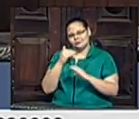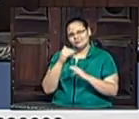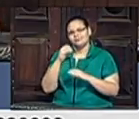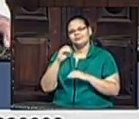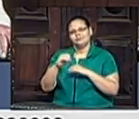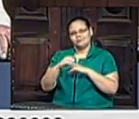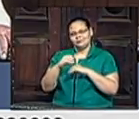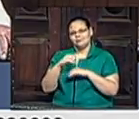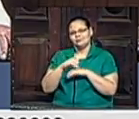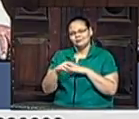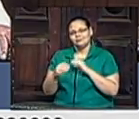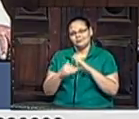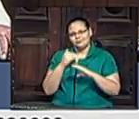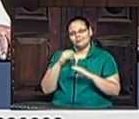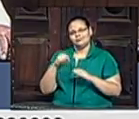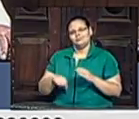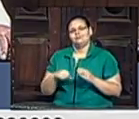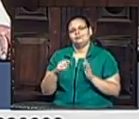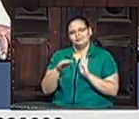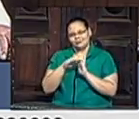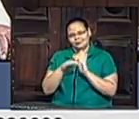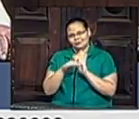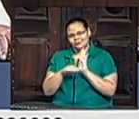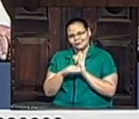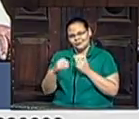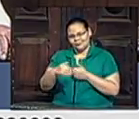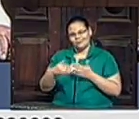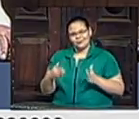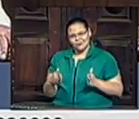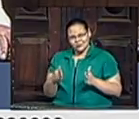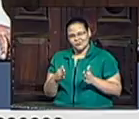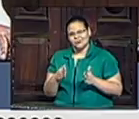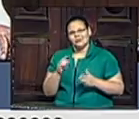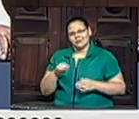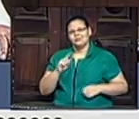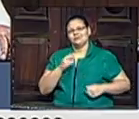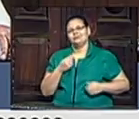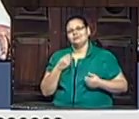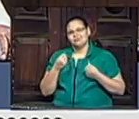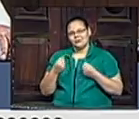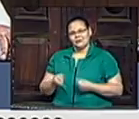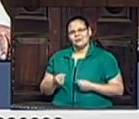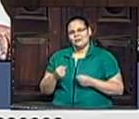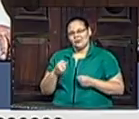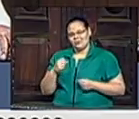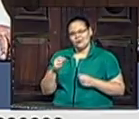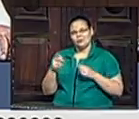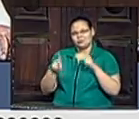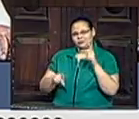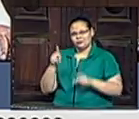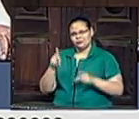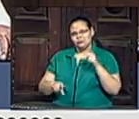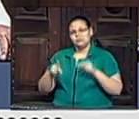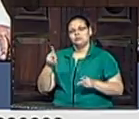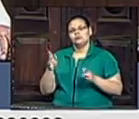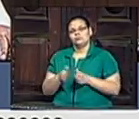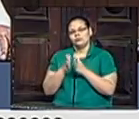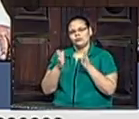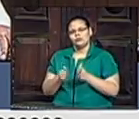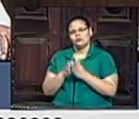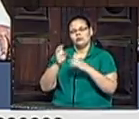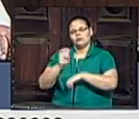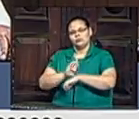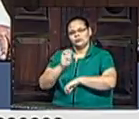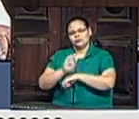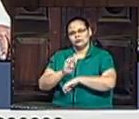um pacote em que sobrecarrega ainda mais a população mais pobre desse Estado e sobrecarrega os